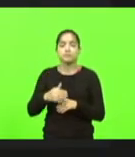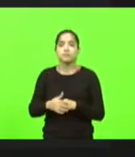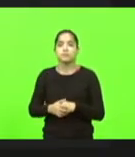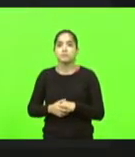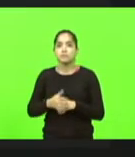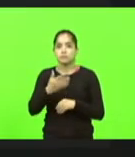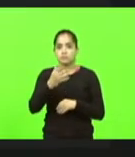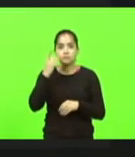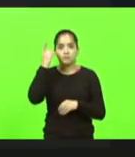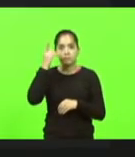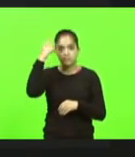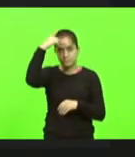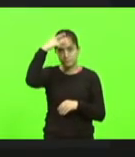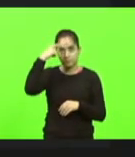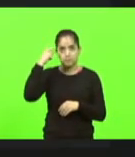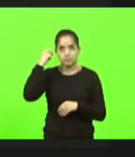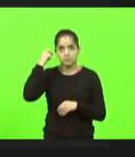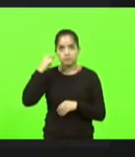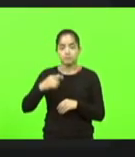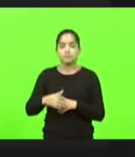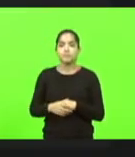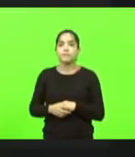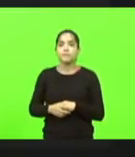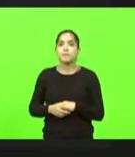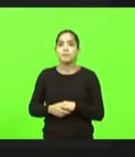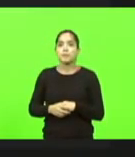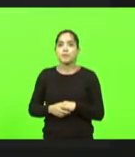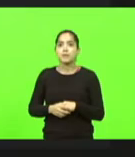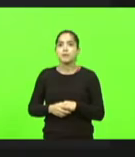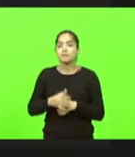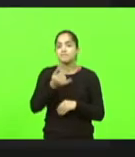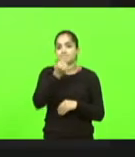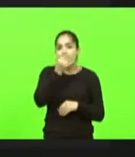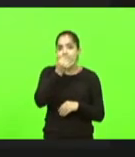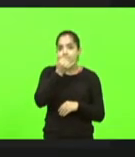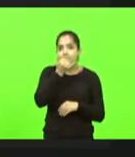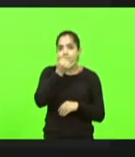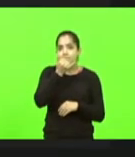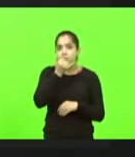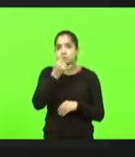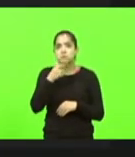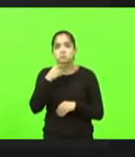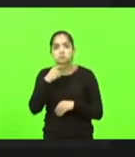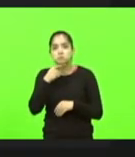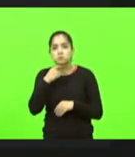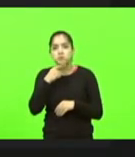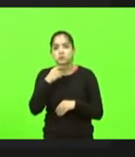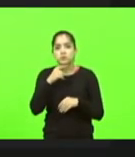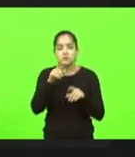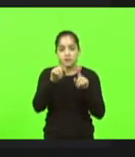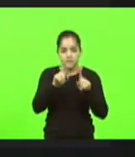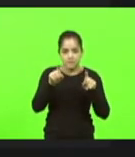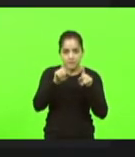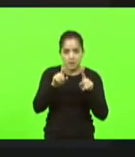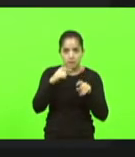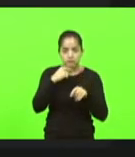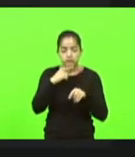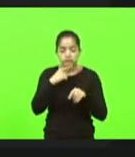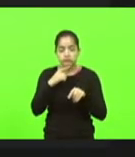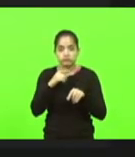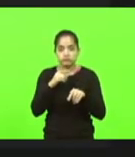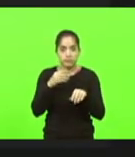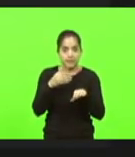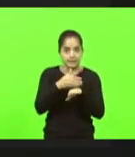deputada Dirce Heiderscheid. Eu peço aqui desculpa se alguém não aparece aqui no meu visor nesse momento. Acho que está entrando aqui